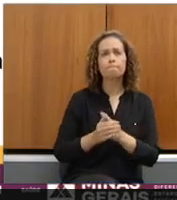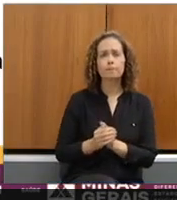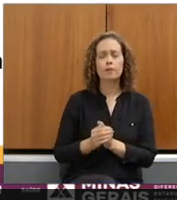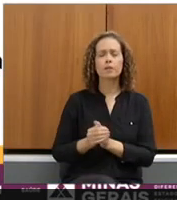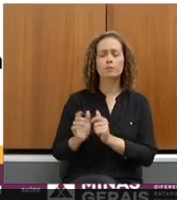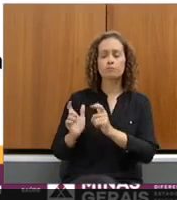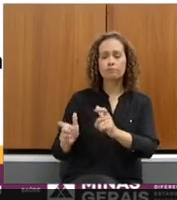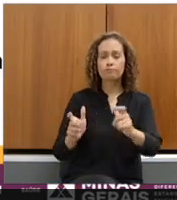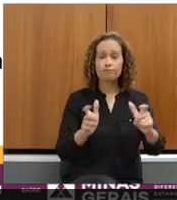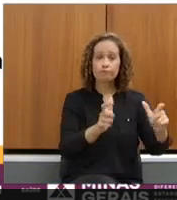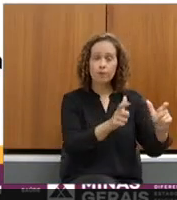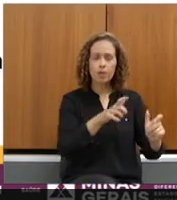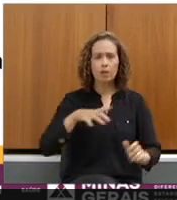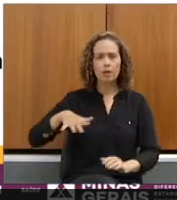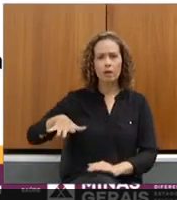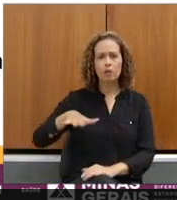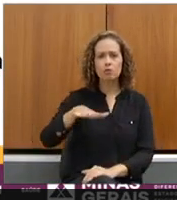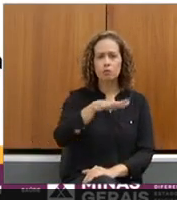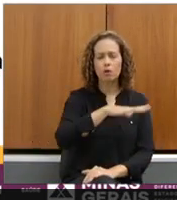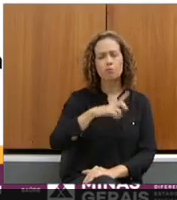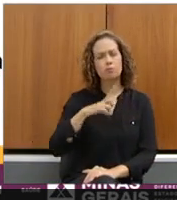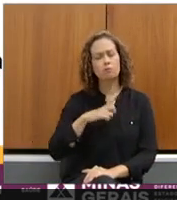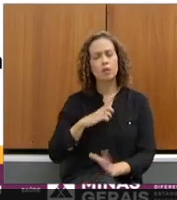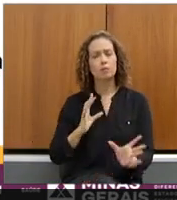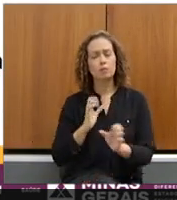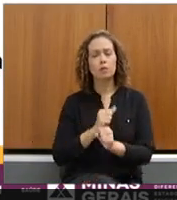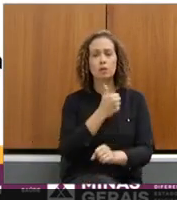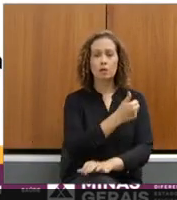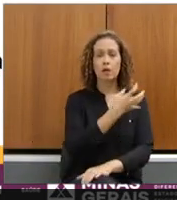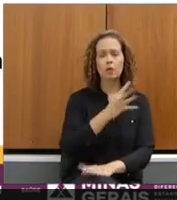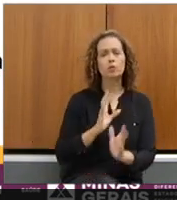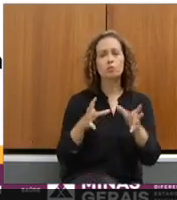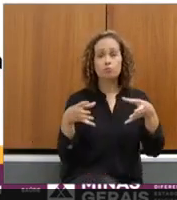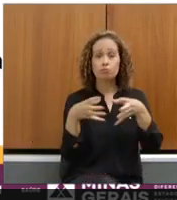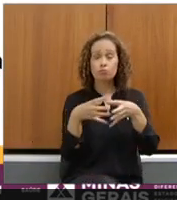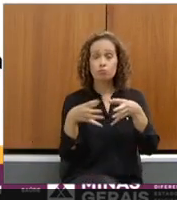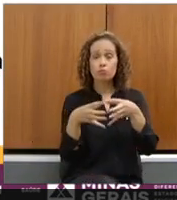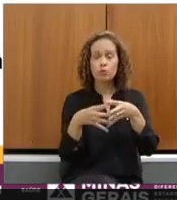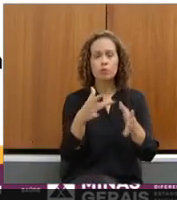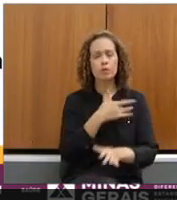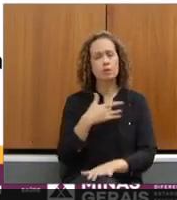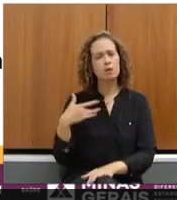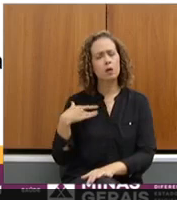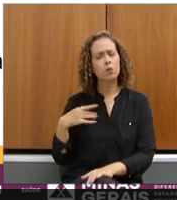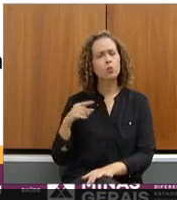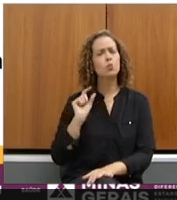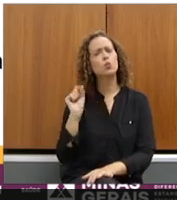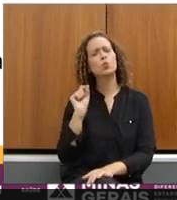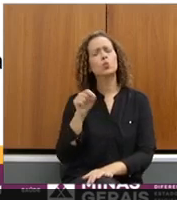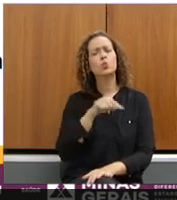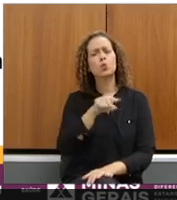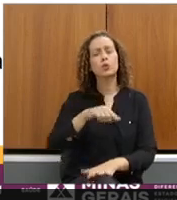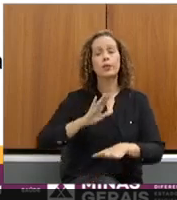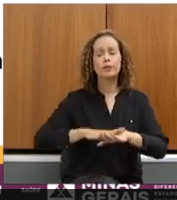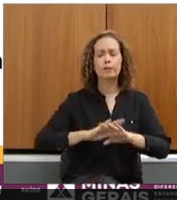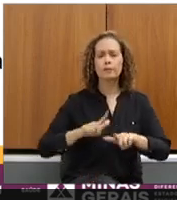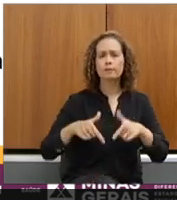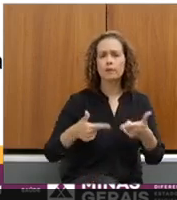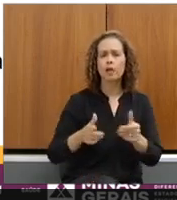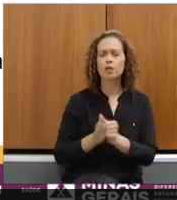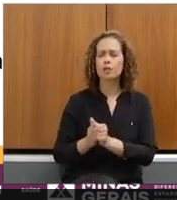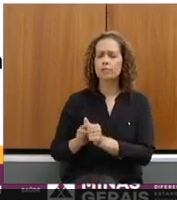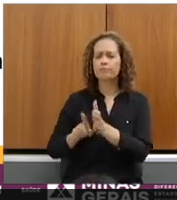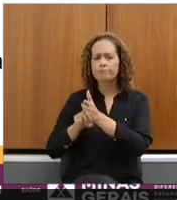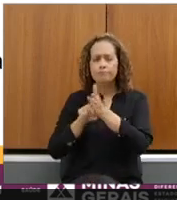nós temos 14 comitês macrorregionais da Saúde esses comitês eles fazem a gestão local eles